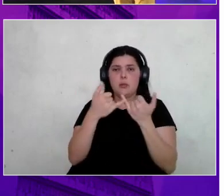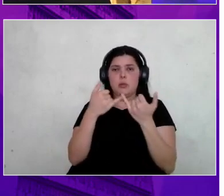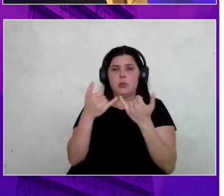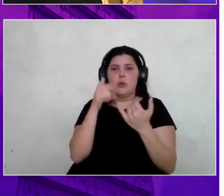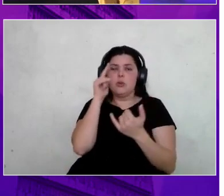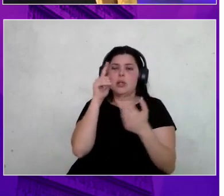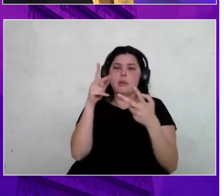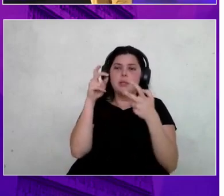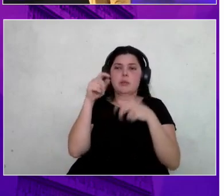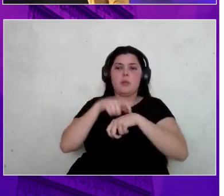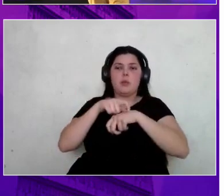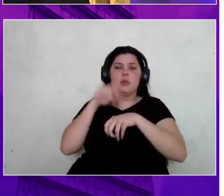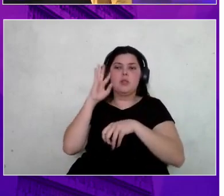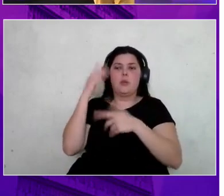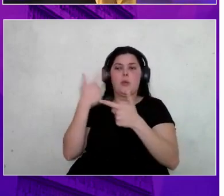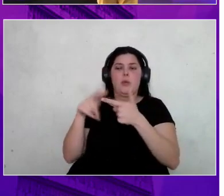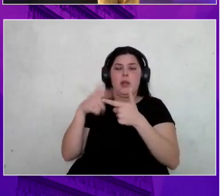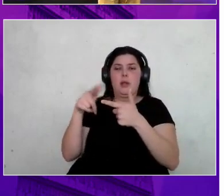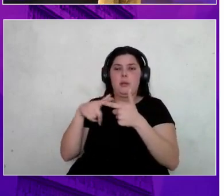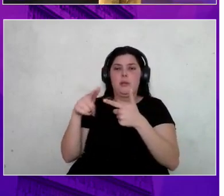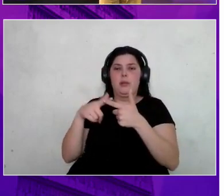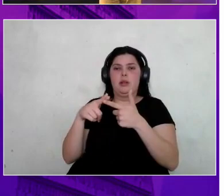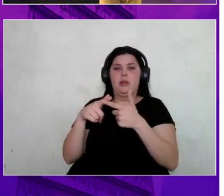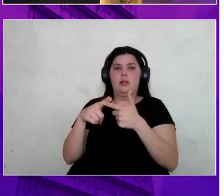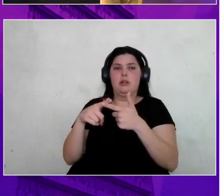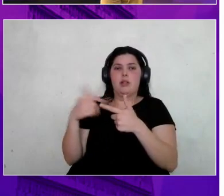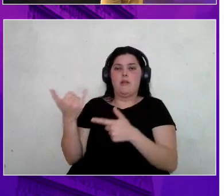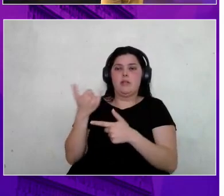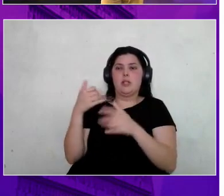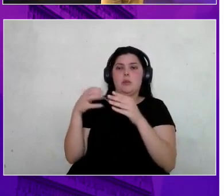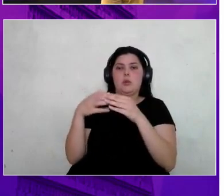um bug ali reportado pelo time de atendimento.